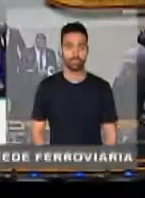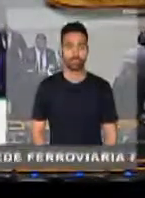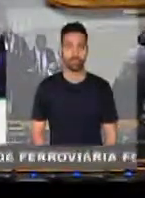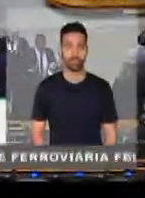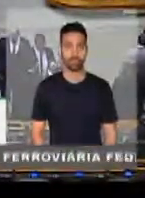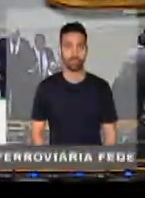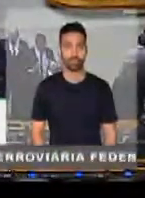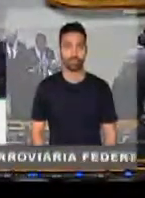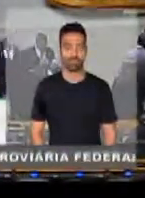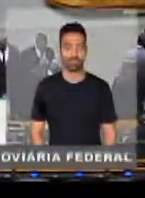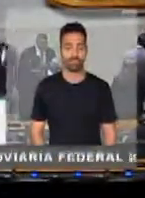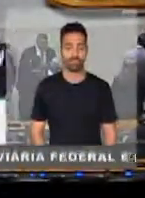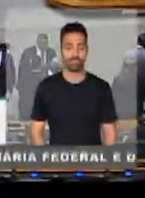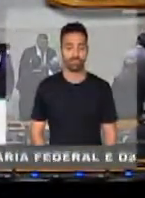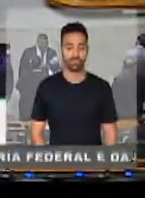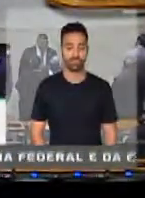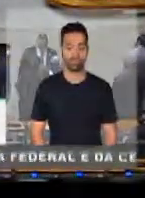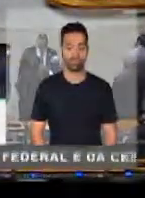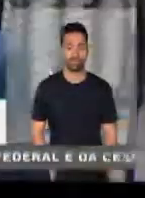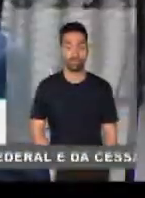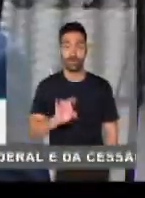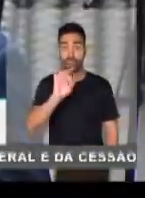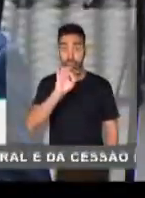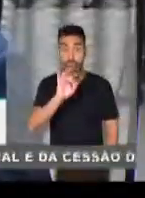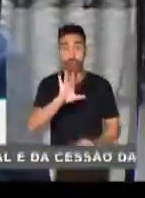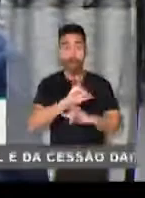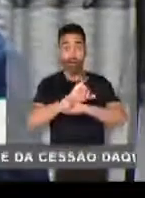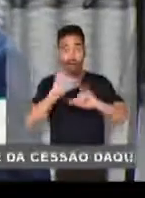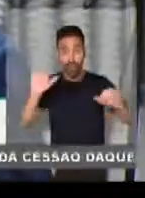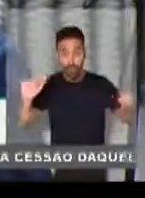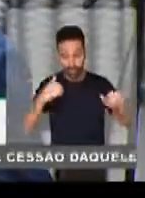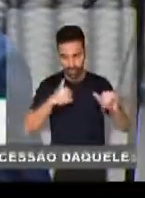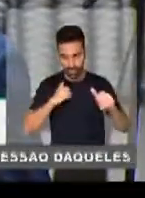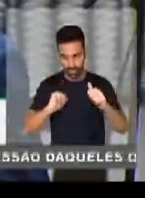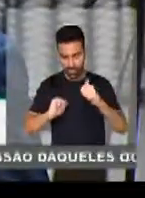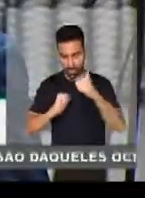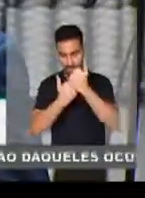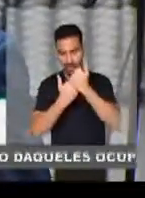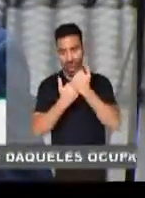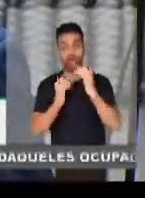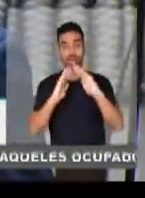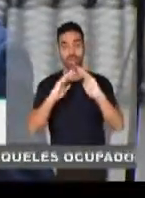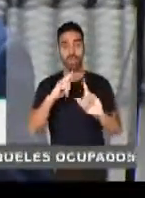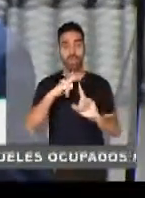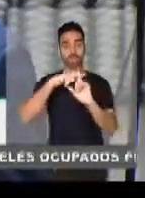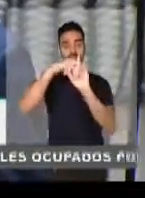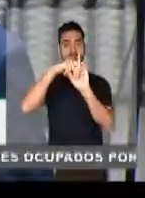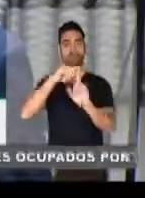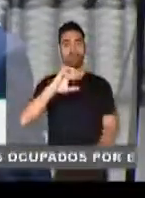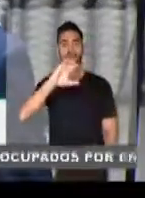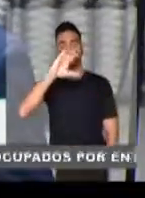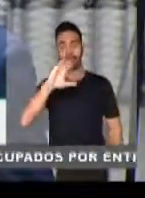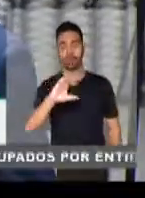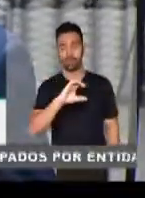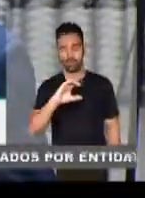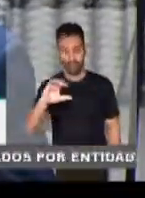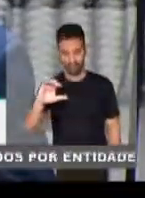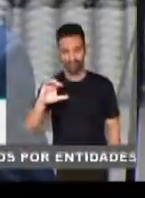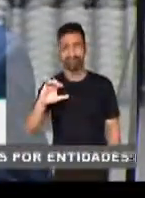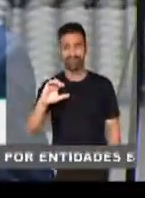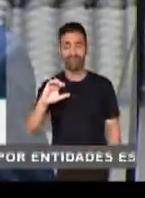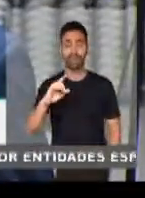Senhor presidente, apenas para registrar a minha solidariedade à Igreja Católica, que foi alvo